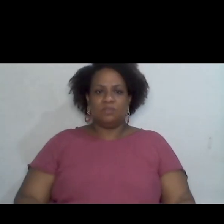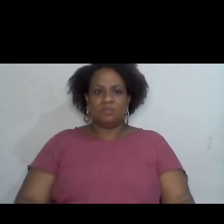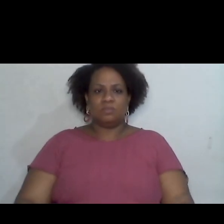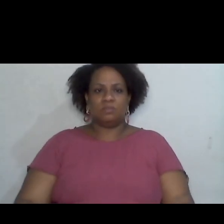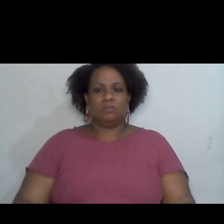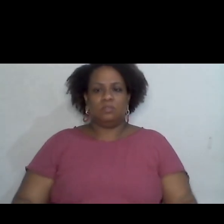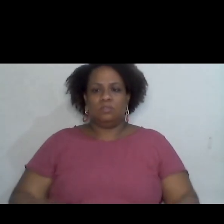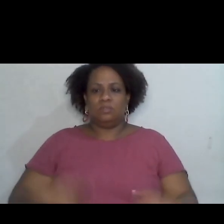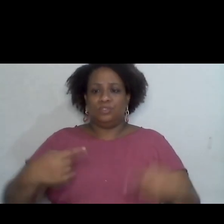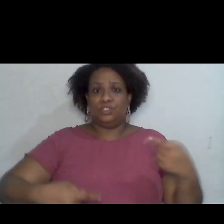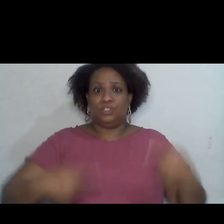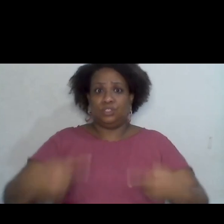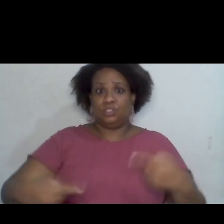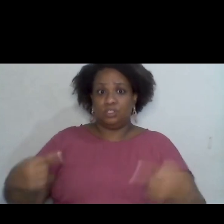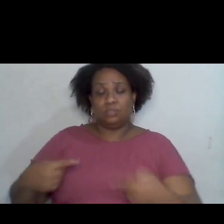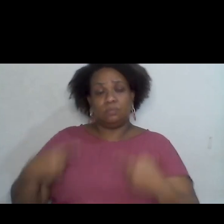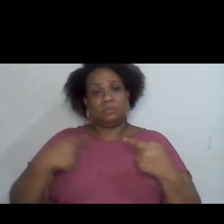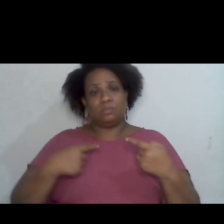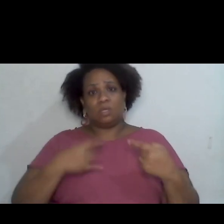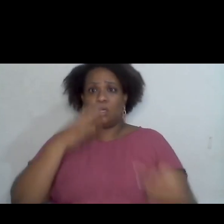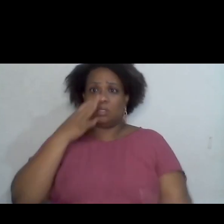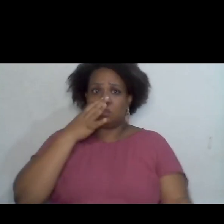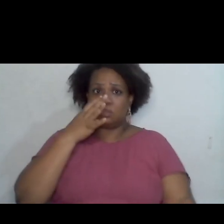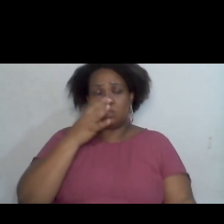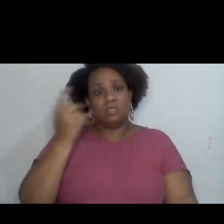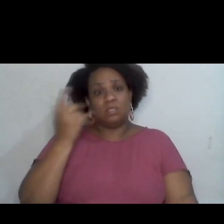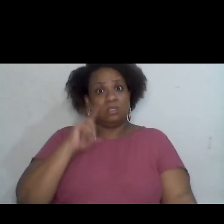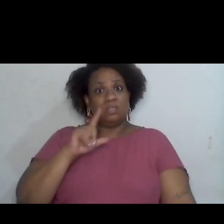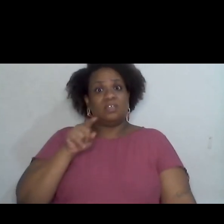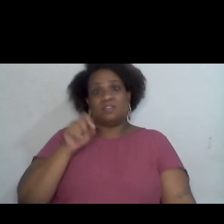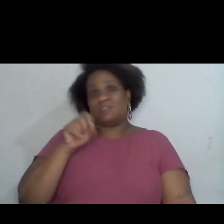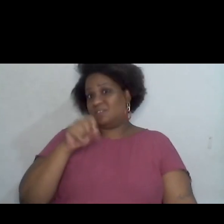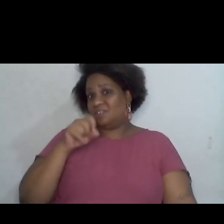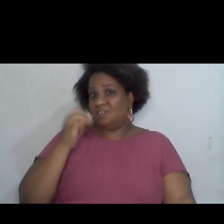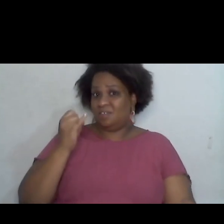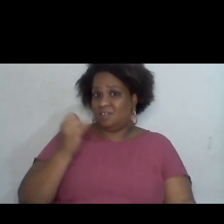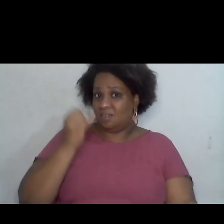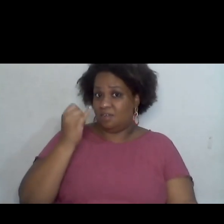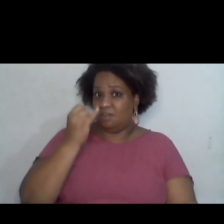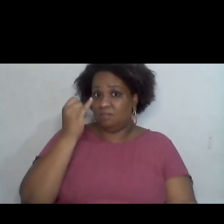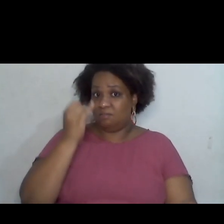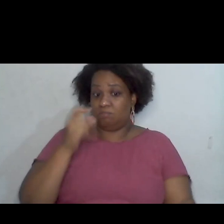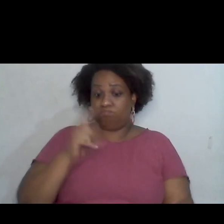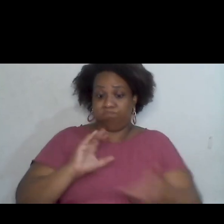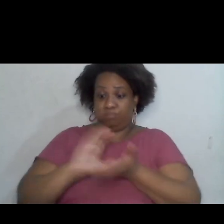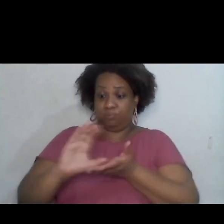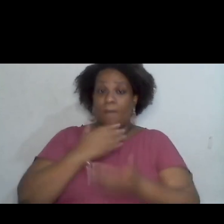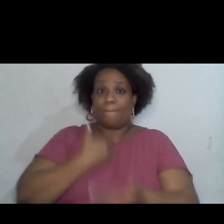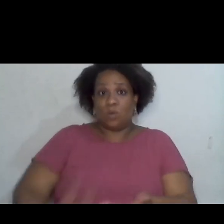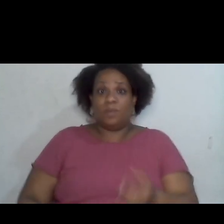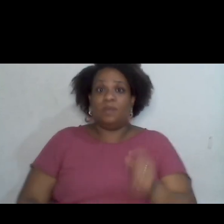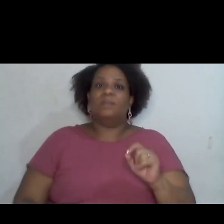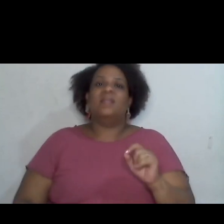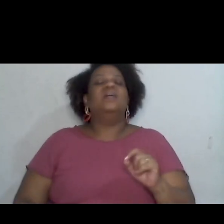do disputar editais, de ser contemplados com projetos, que isso é importantíssimo. Afinal de contas, o recurso público também é para isso, é para